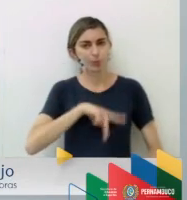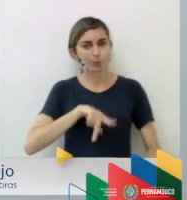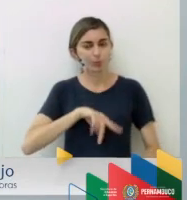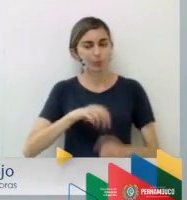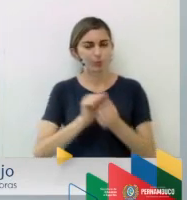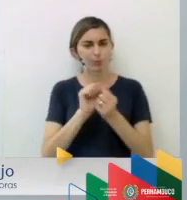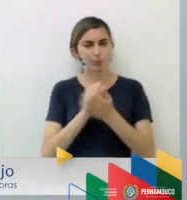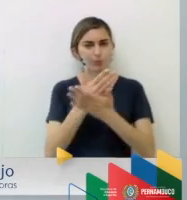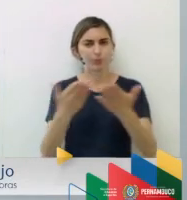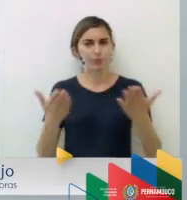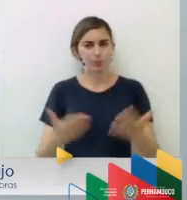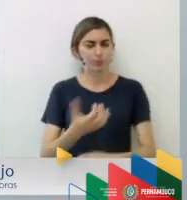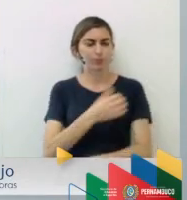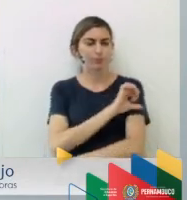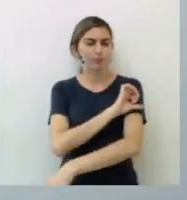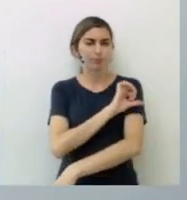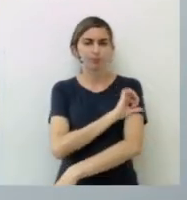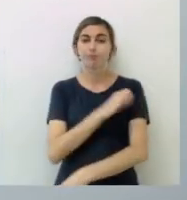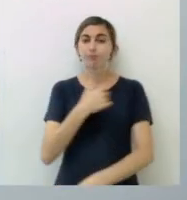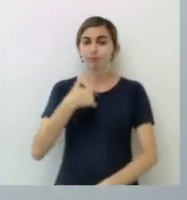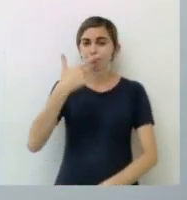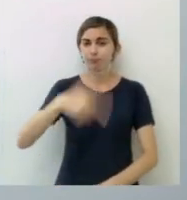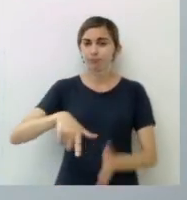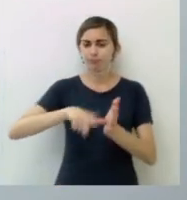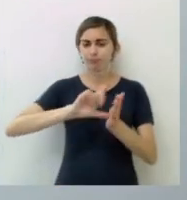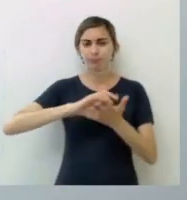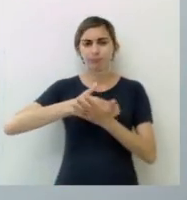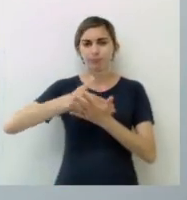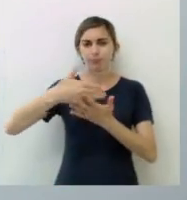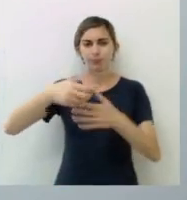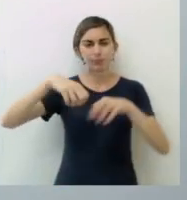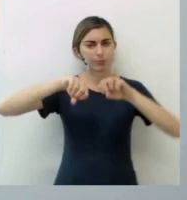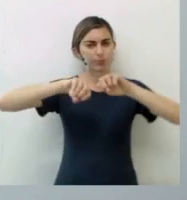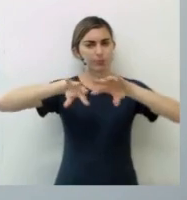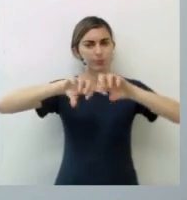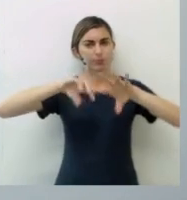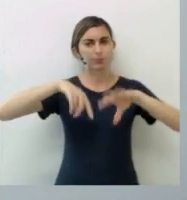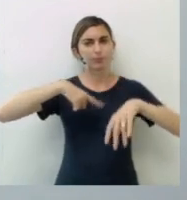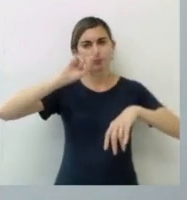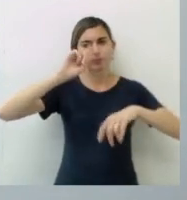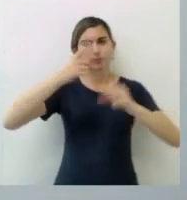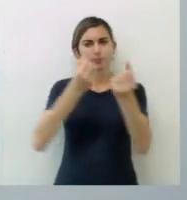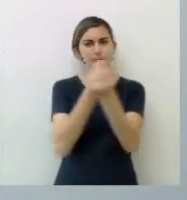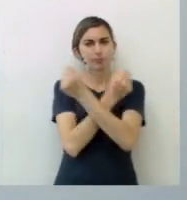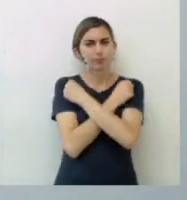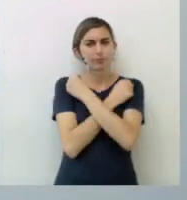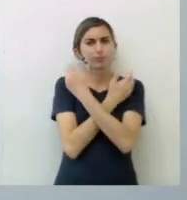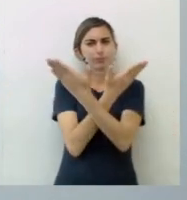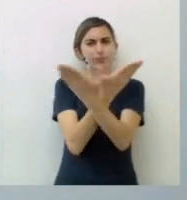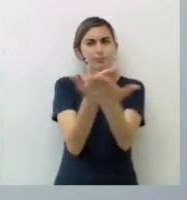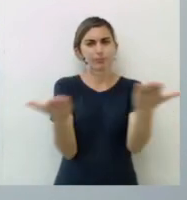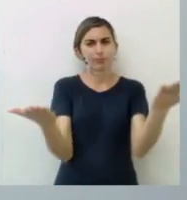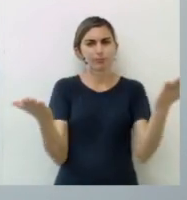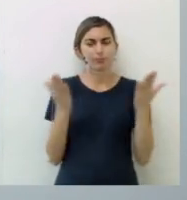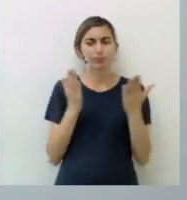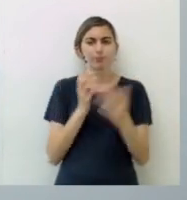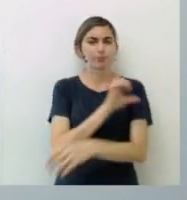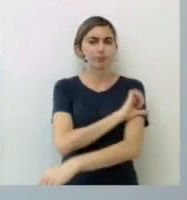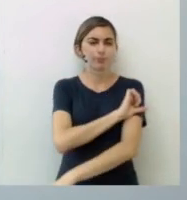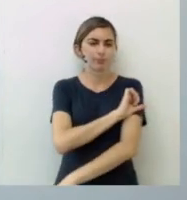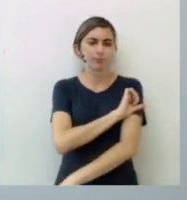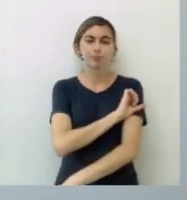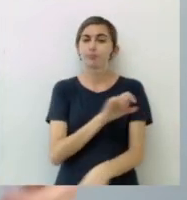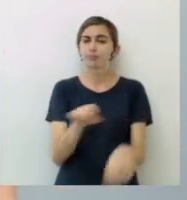você, estudante do 9º ano. Mas antes de começar a nossa aula, mando um abraço a todos os estudantes do 9º ano